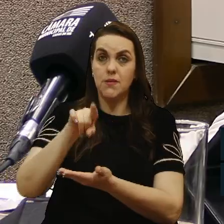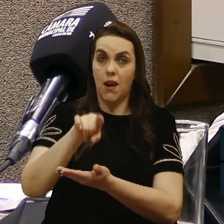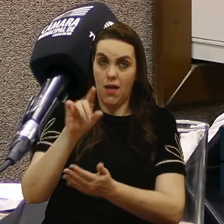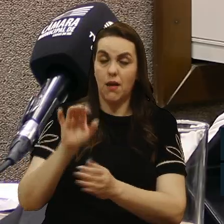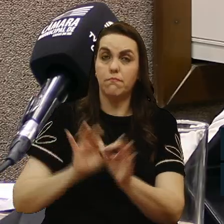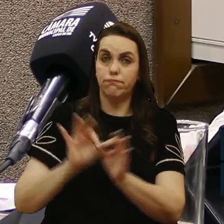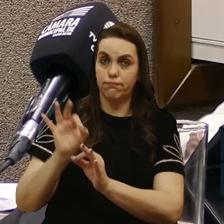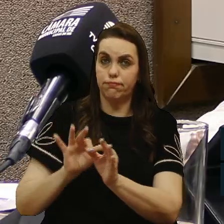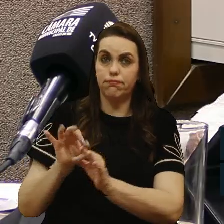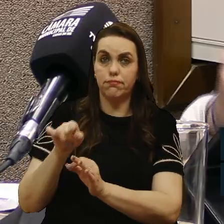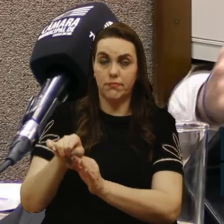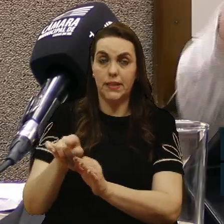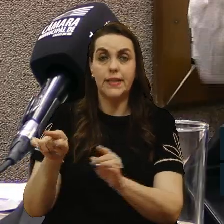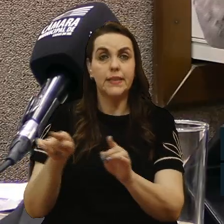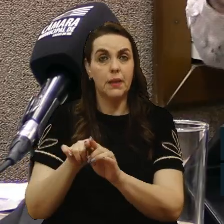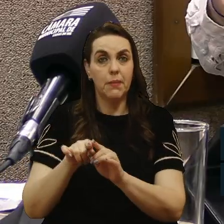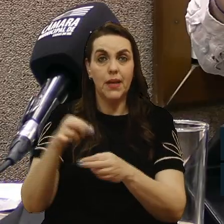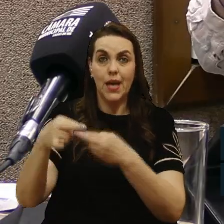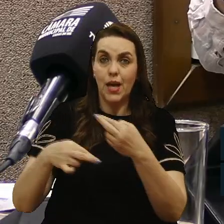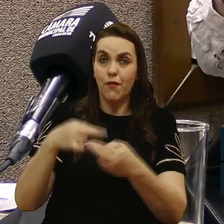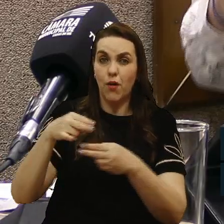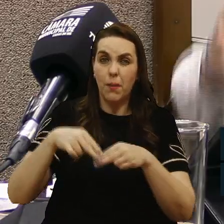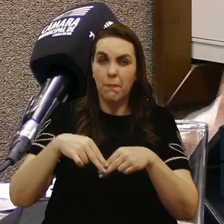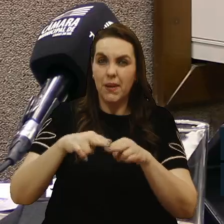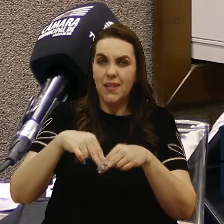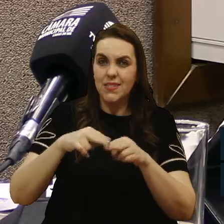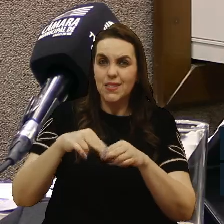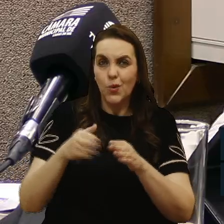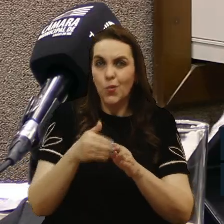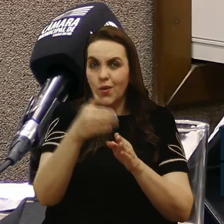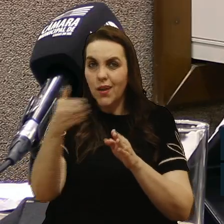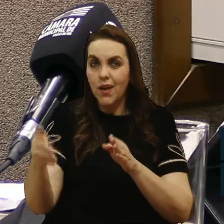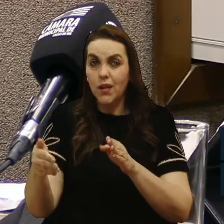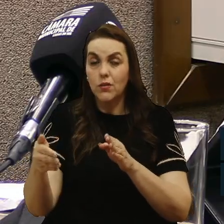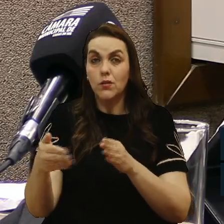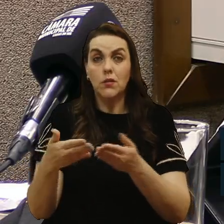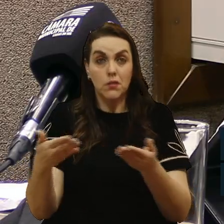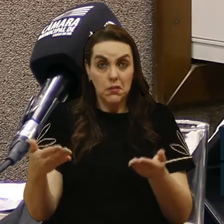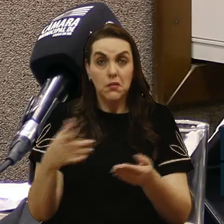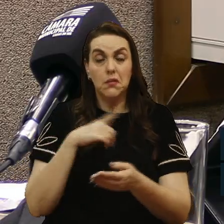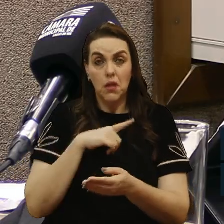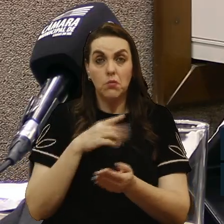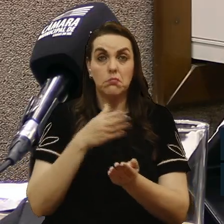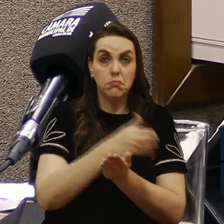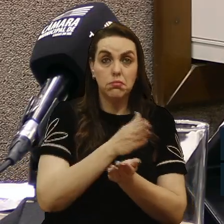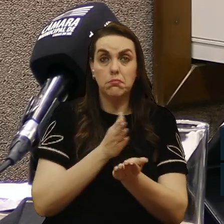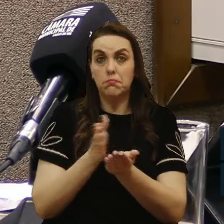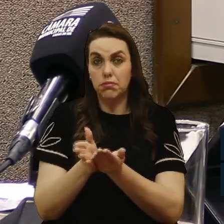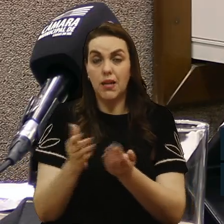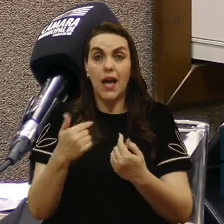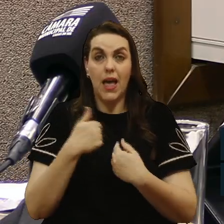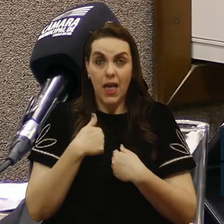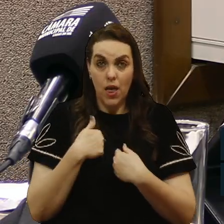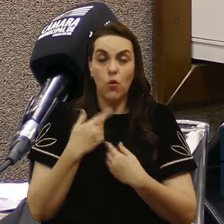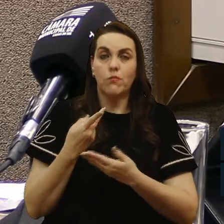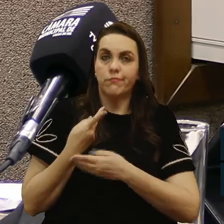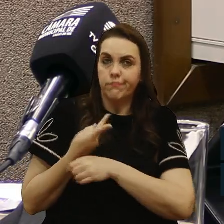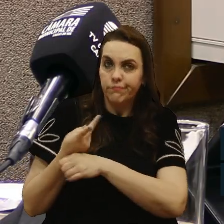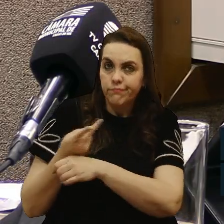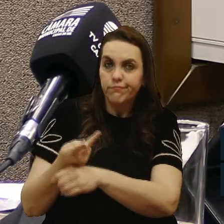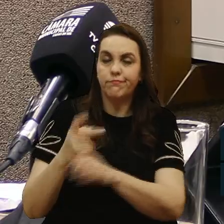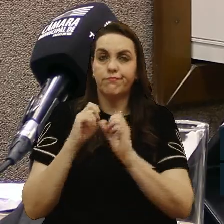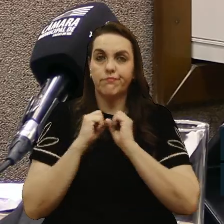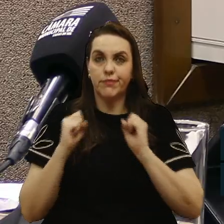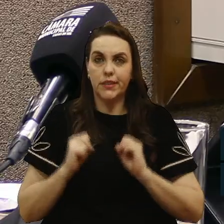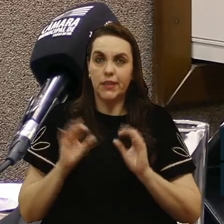também para a destinação de uma reforma na pracinha do lado do Monte Carmelo. E são situações que eu tive que buscar a Secretaria do Planejamento para